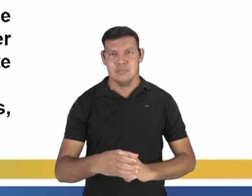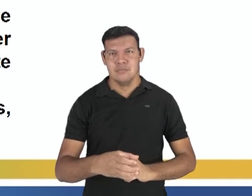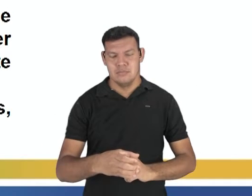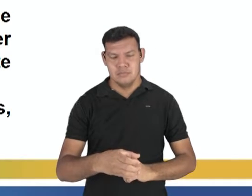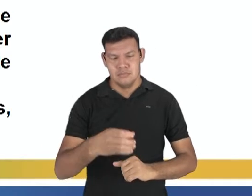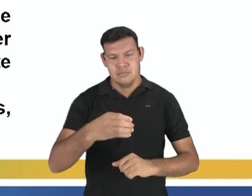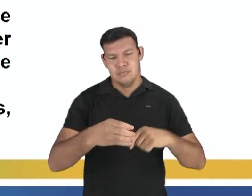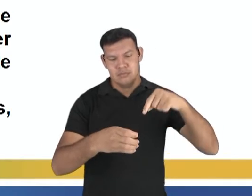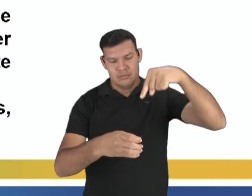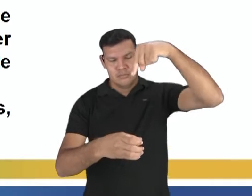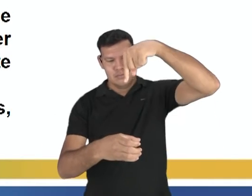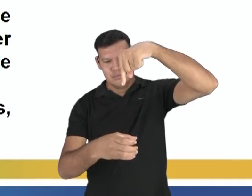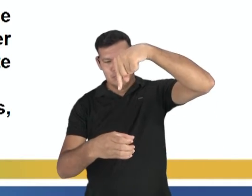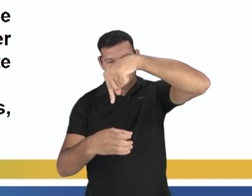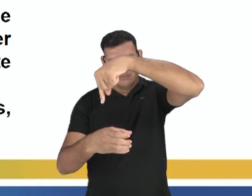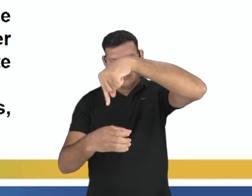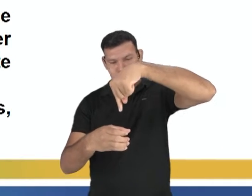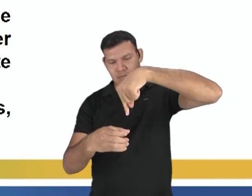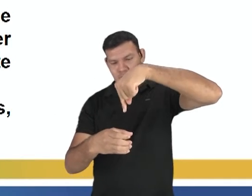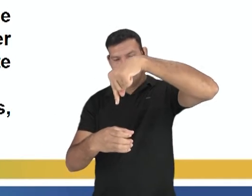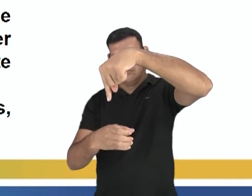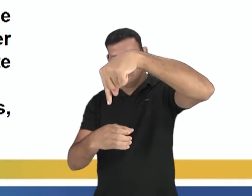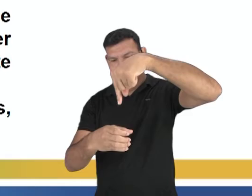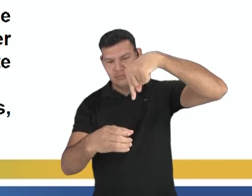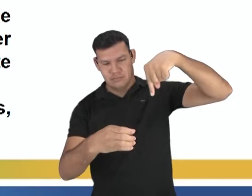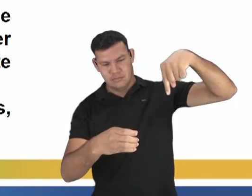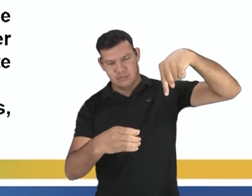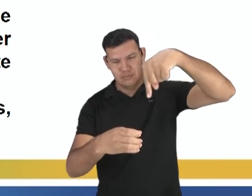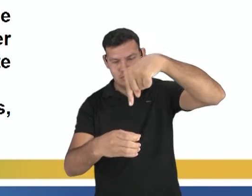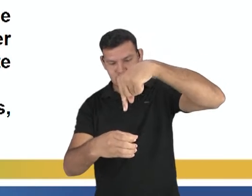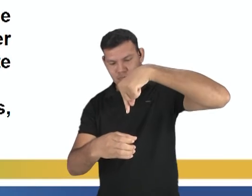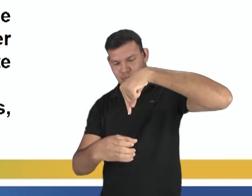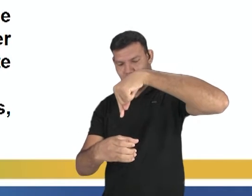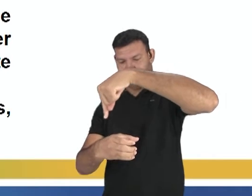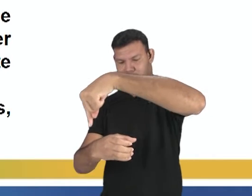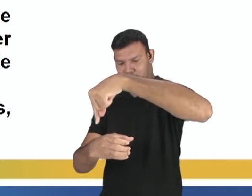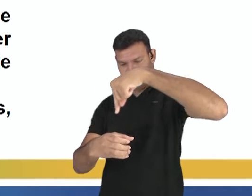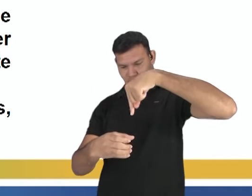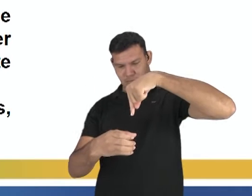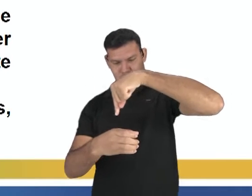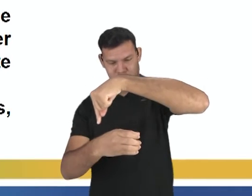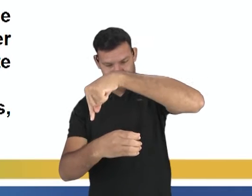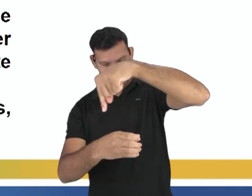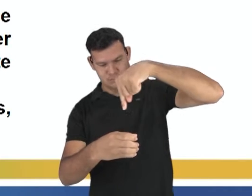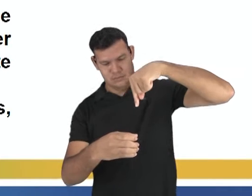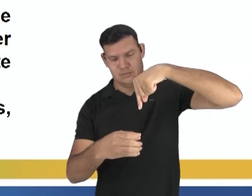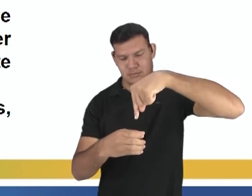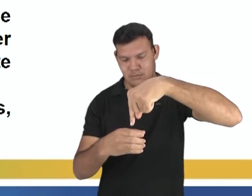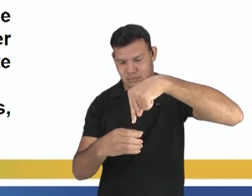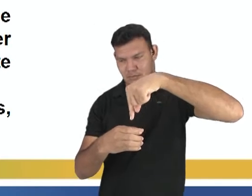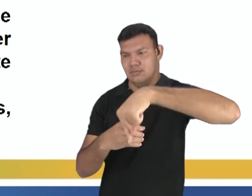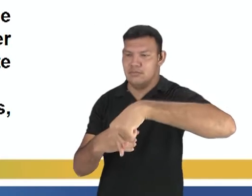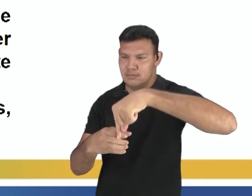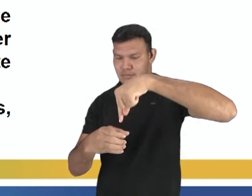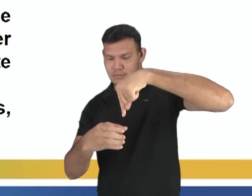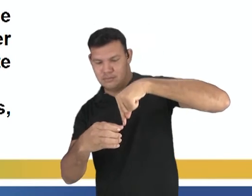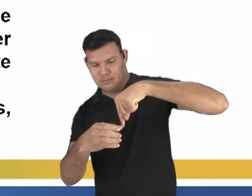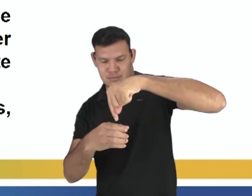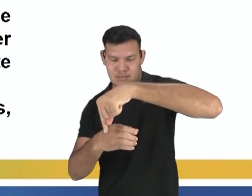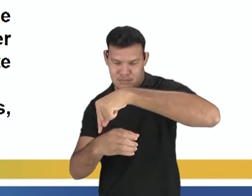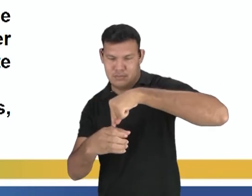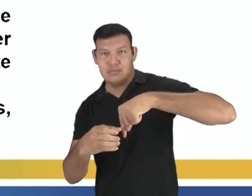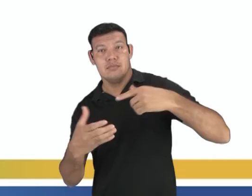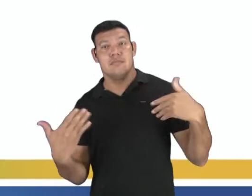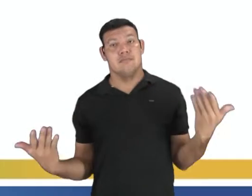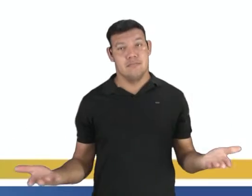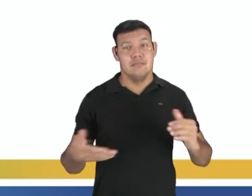temos uma caneta. E eles vão ter, todos juntos, tentar colocar essa caneta dentro dessa garrafa, tá bom?